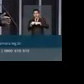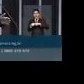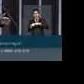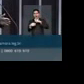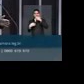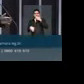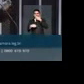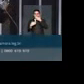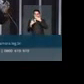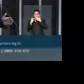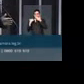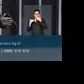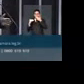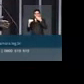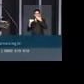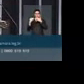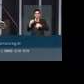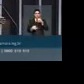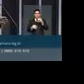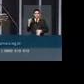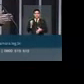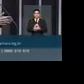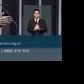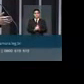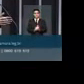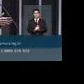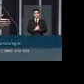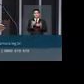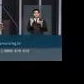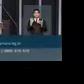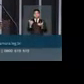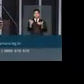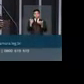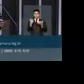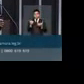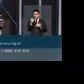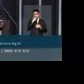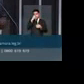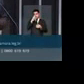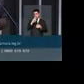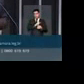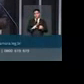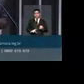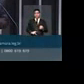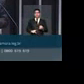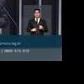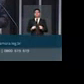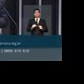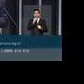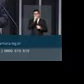restabeleceu a justiça. Eu quero aqui, senhor presidente, dizer